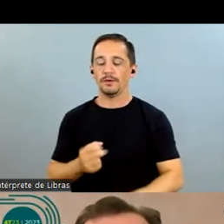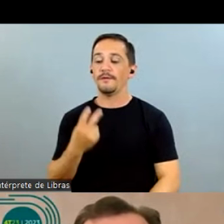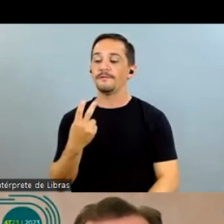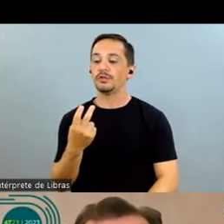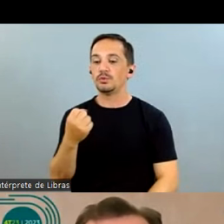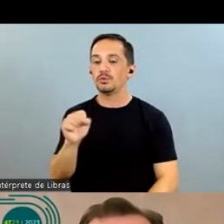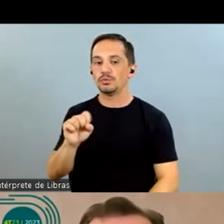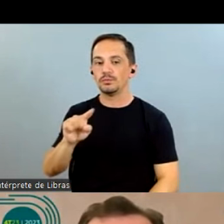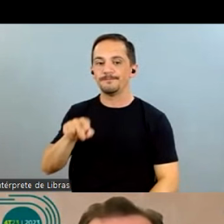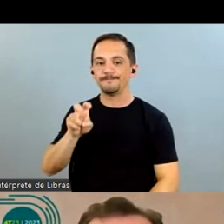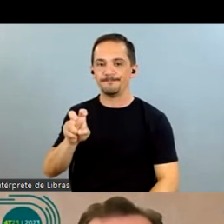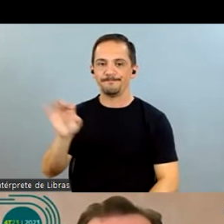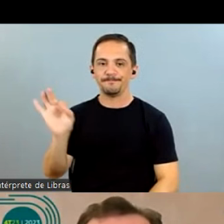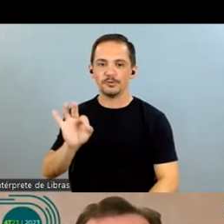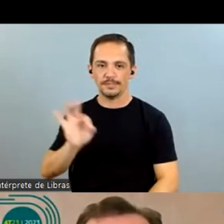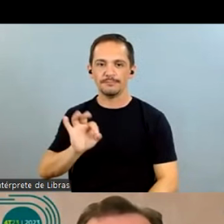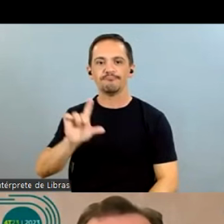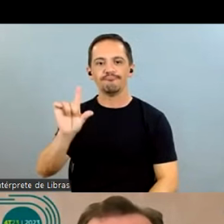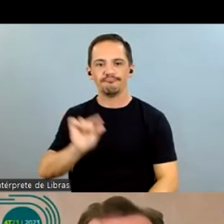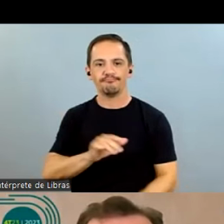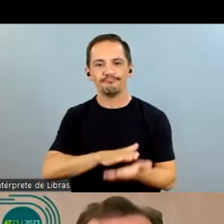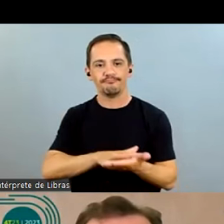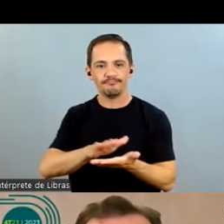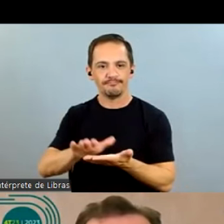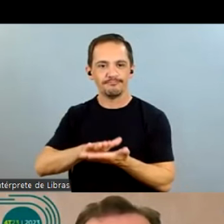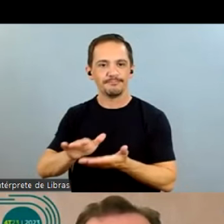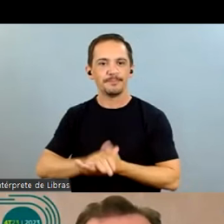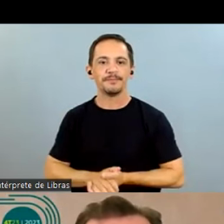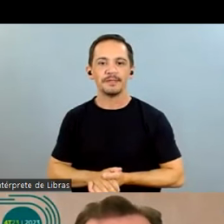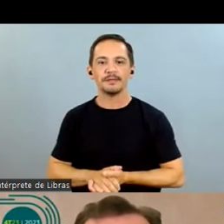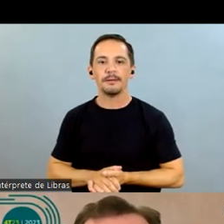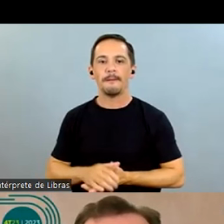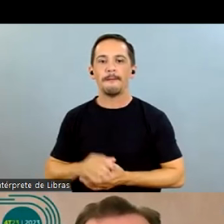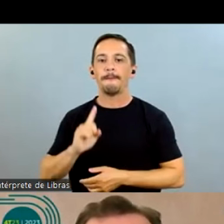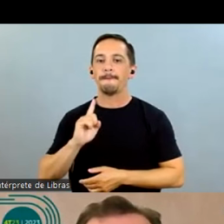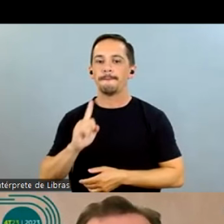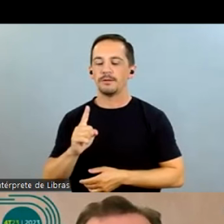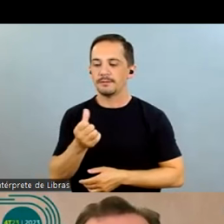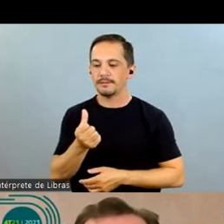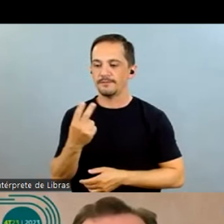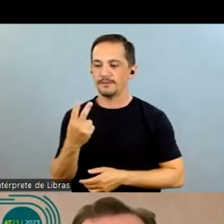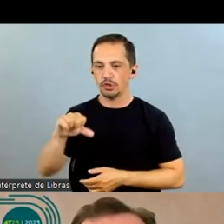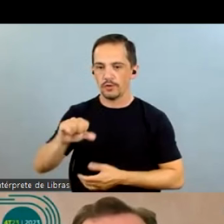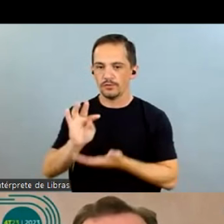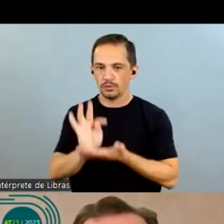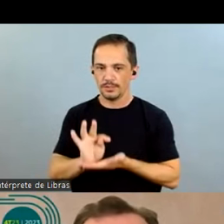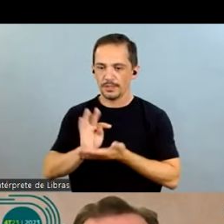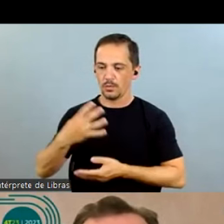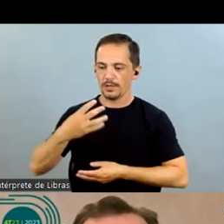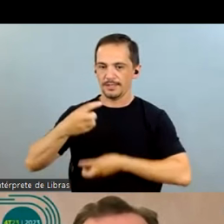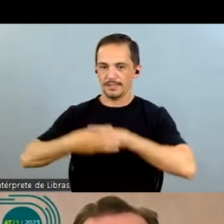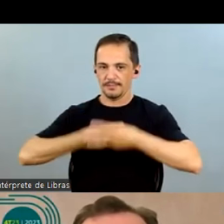no volume de terebintina e breu né 1629 toneladas no quarto trimestre tem uma queda de